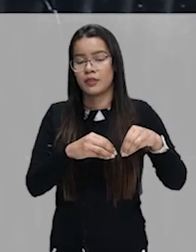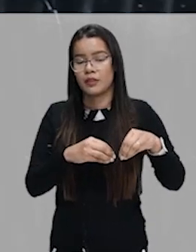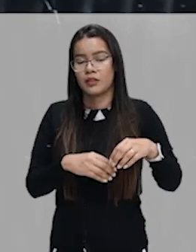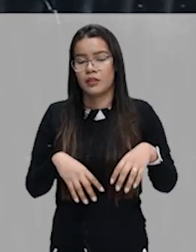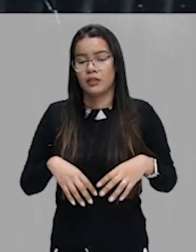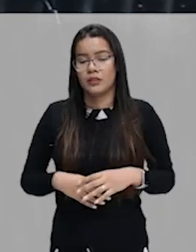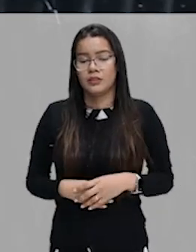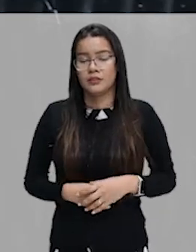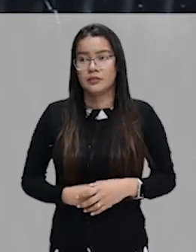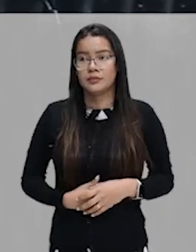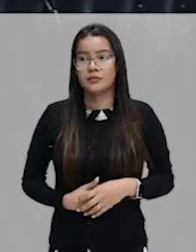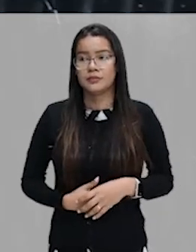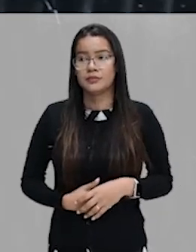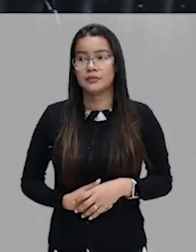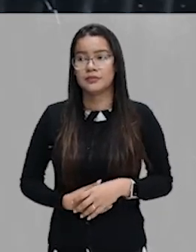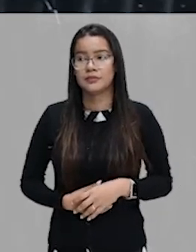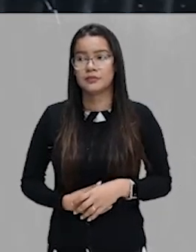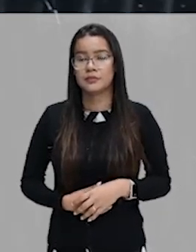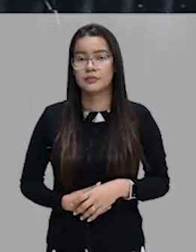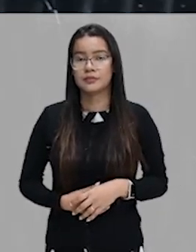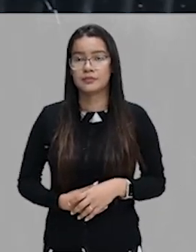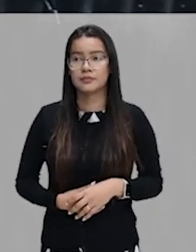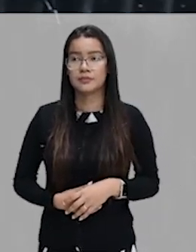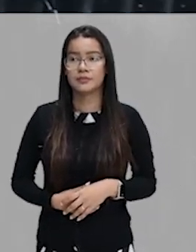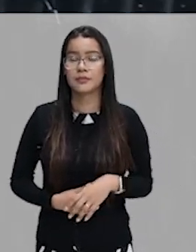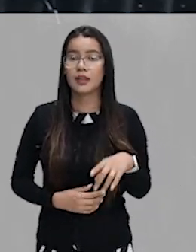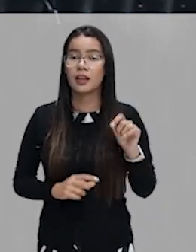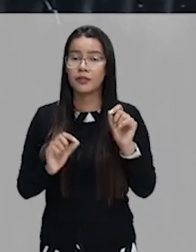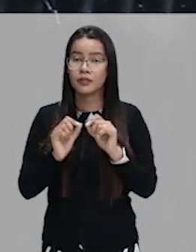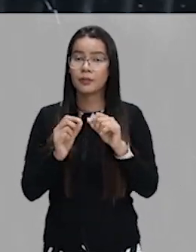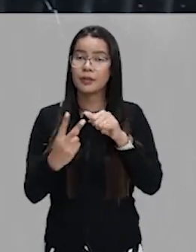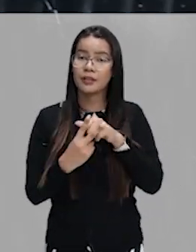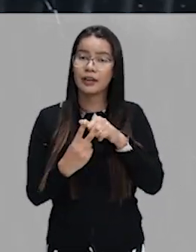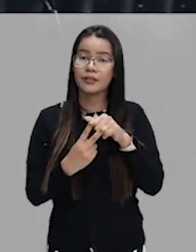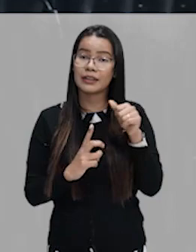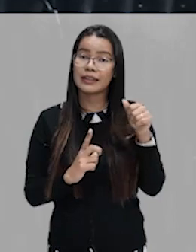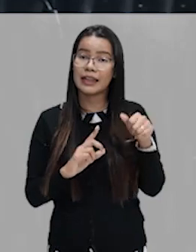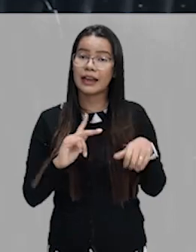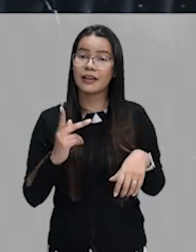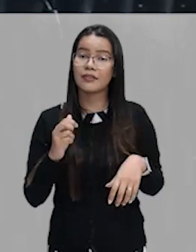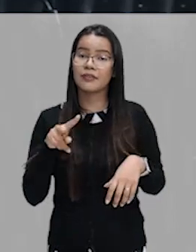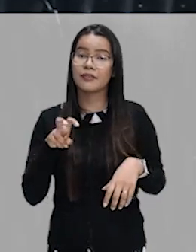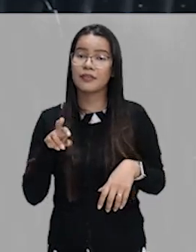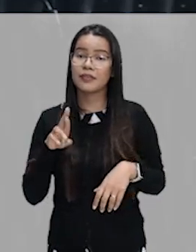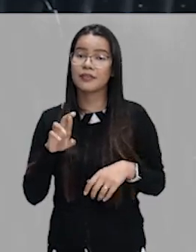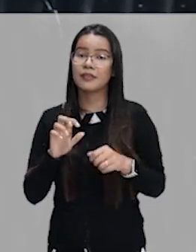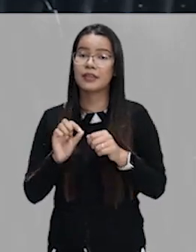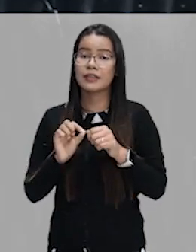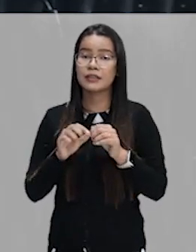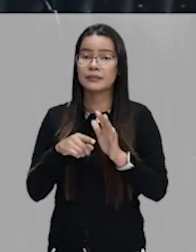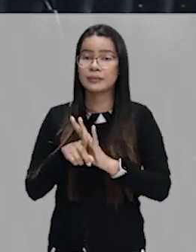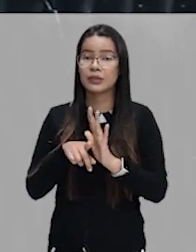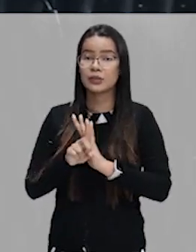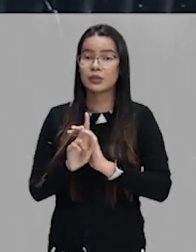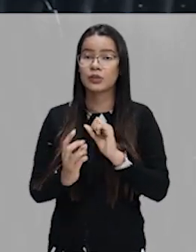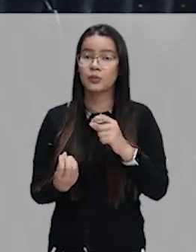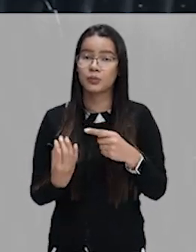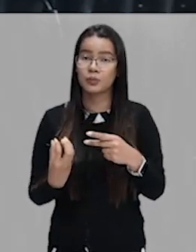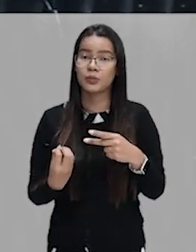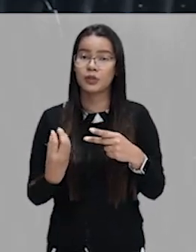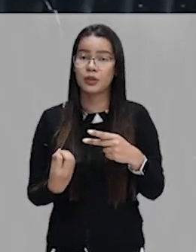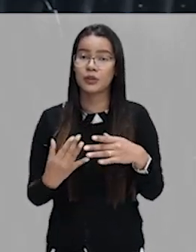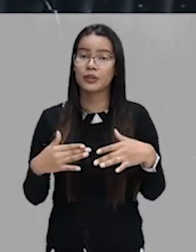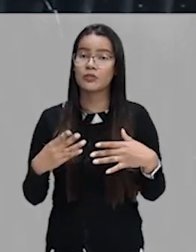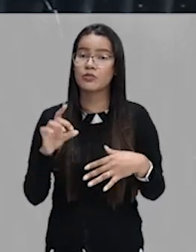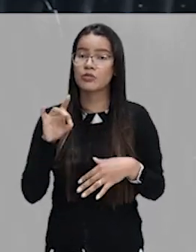singular. Were there? É o verbo haver fazendo pergunta no plural. Então, eu só inverto a posição do verbo com